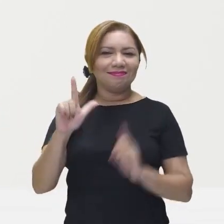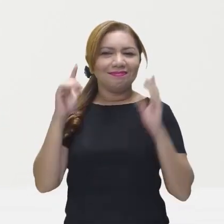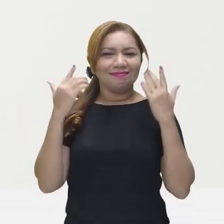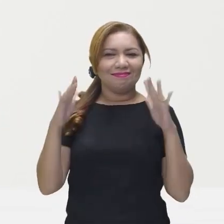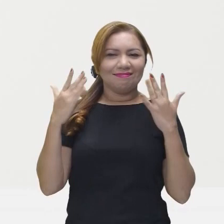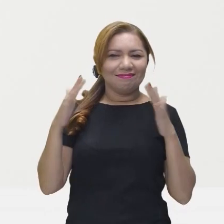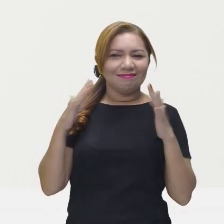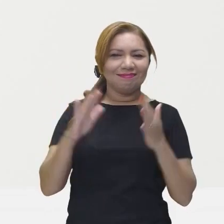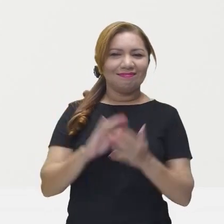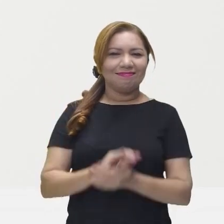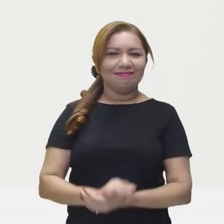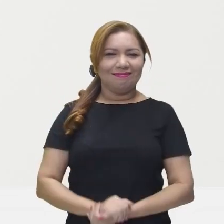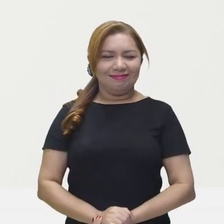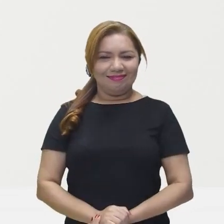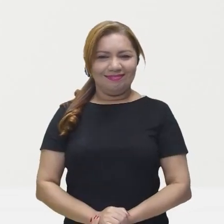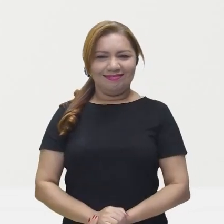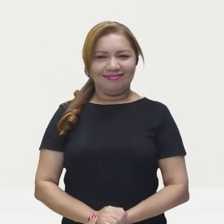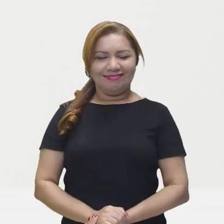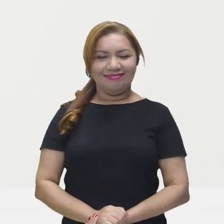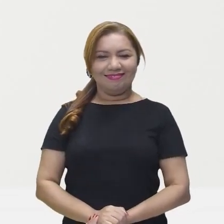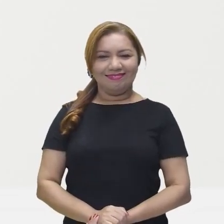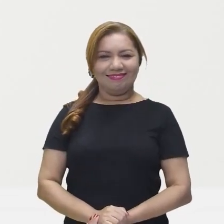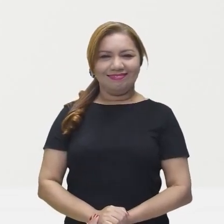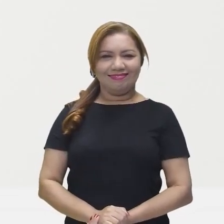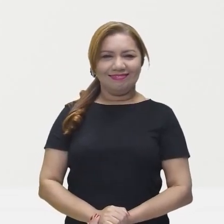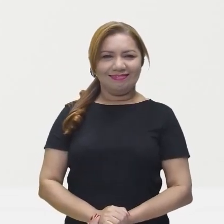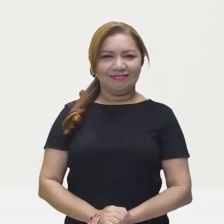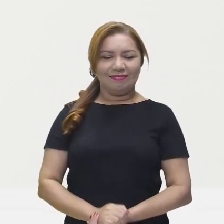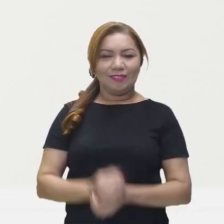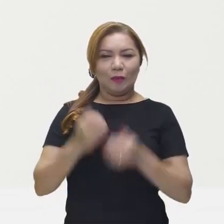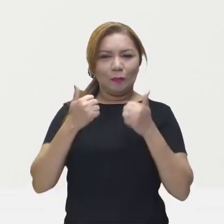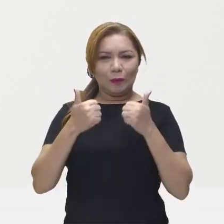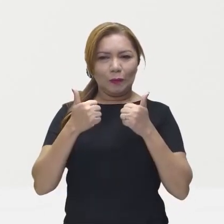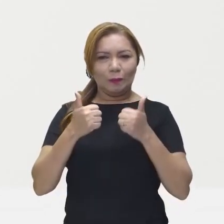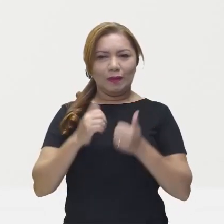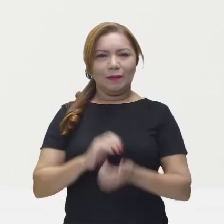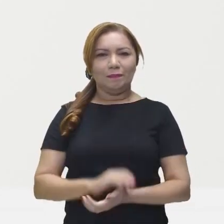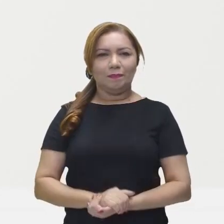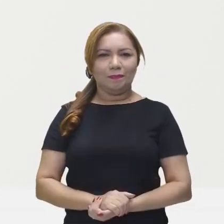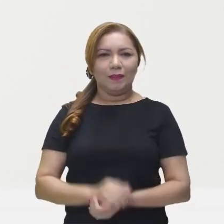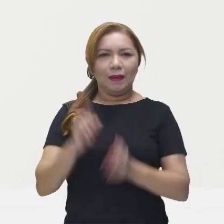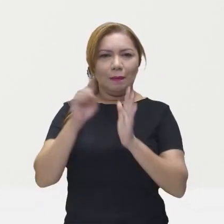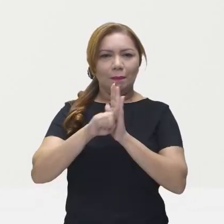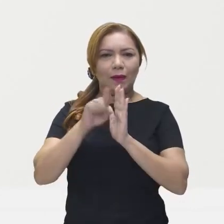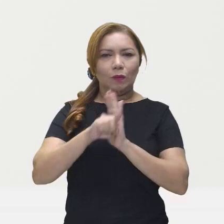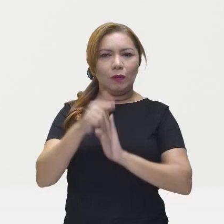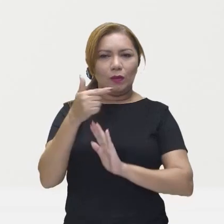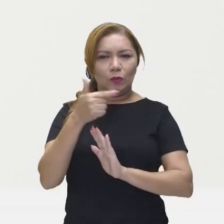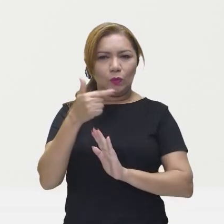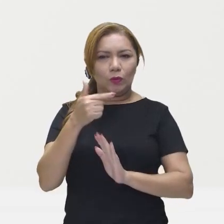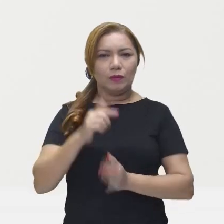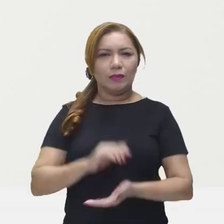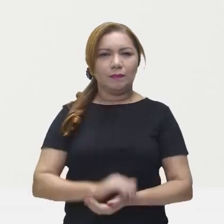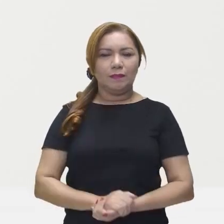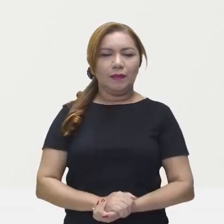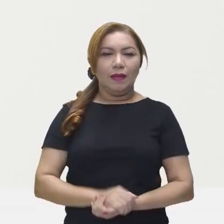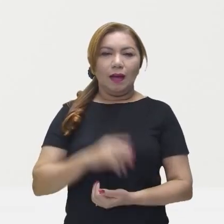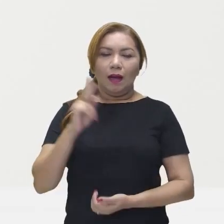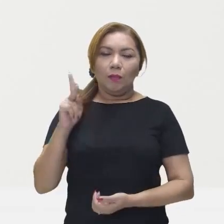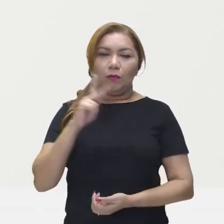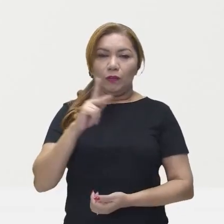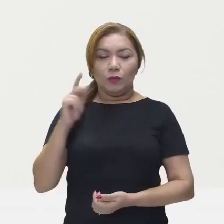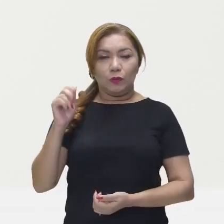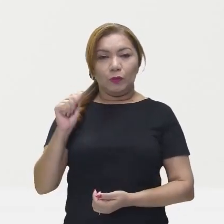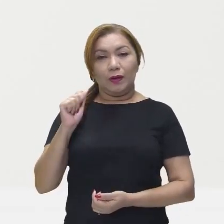aí. Show. Bacana demais. Vamos para a próxima questão. Nós temos aí que a professora Adriana acorda cedo